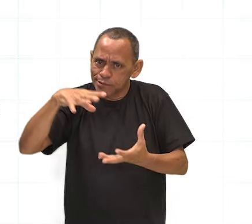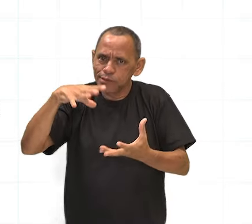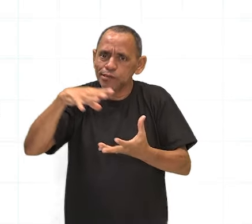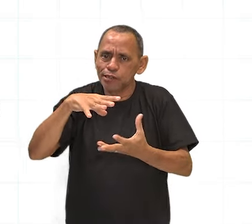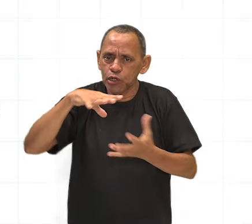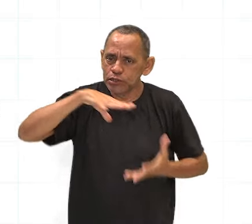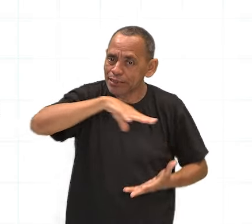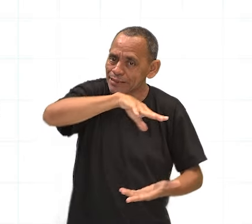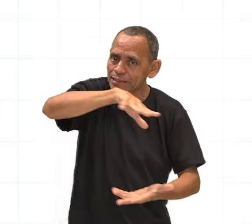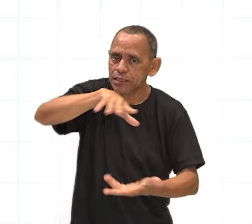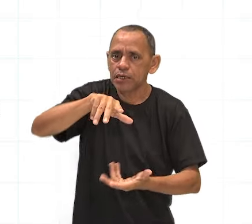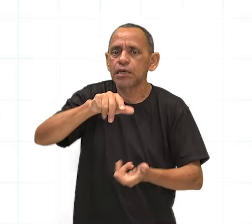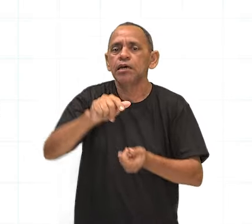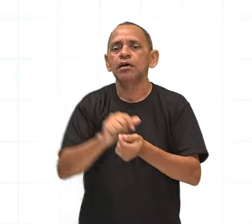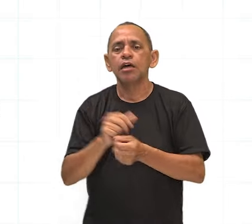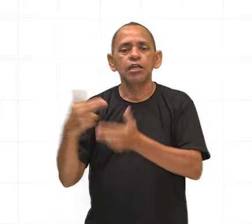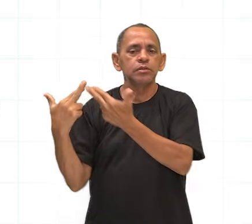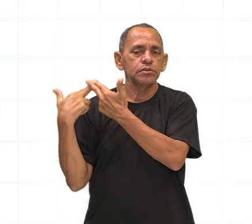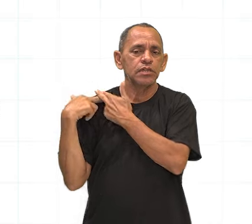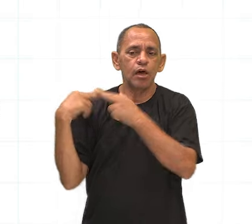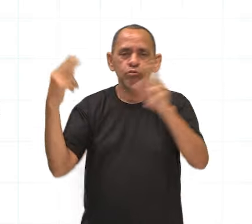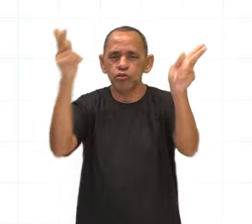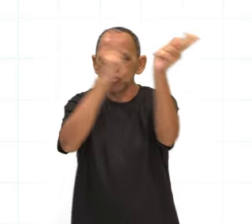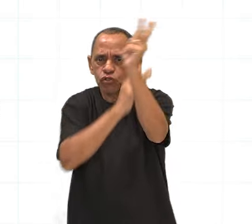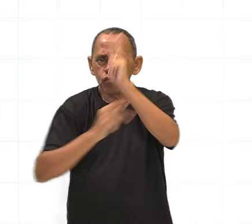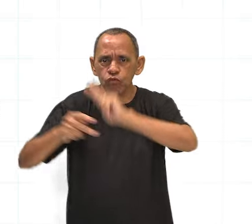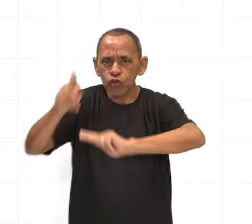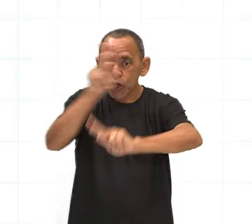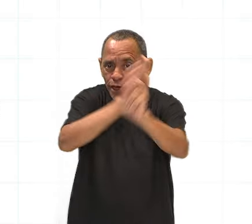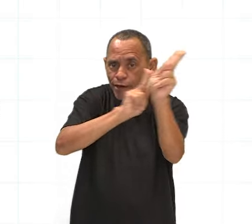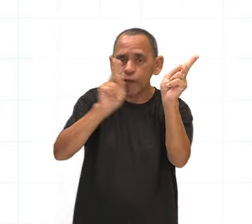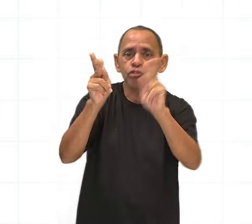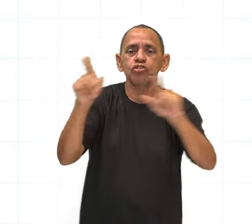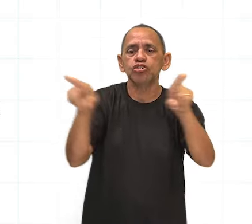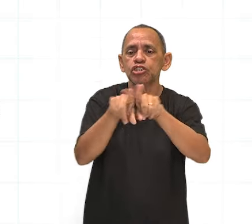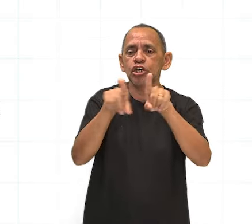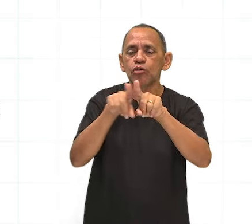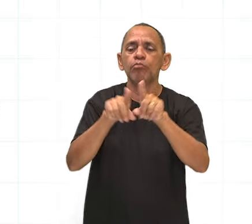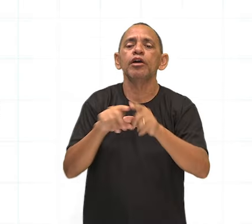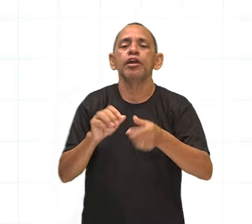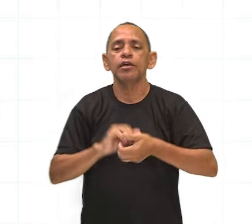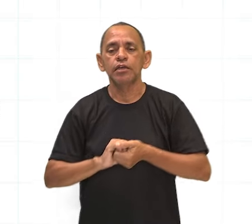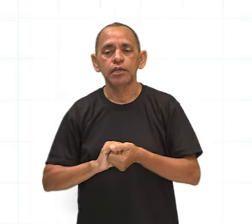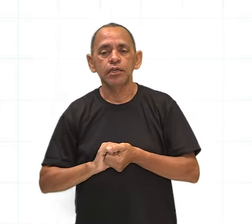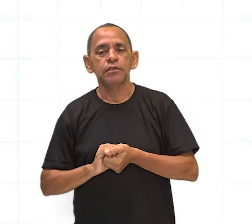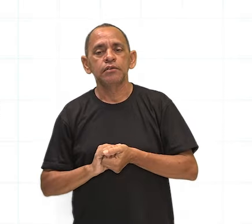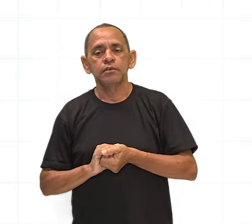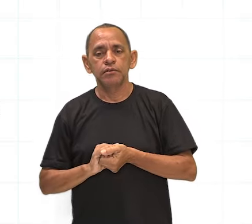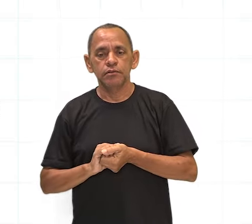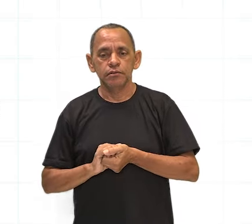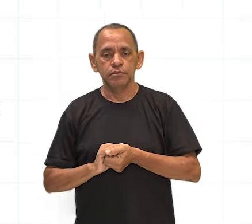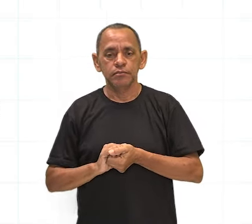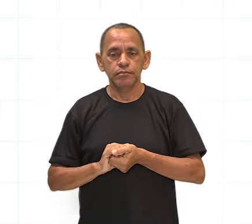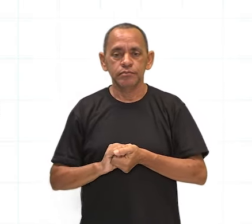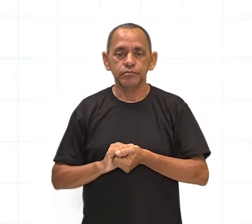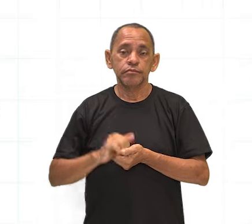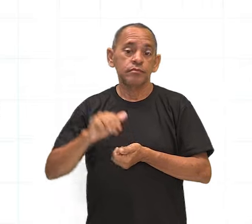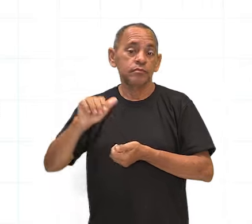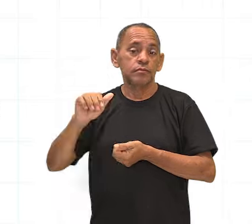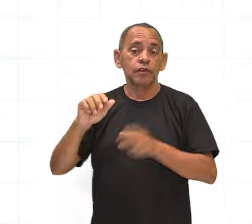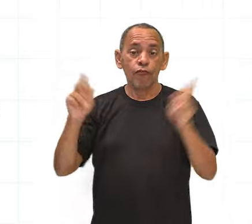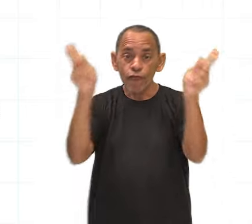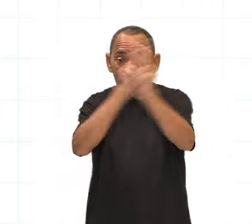terrestre, sendo responsável pelos ventos e pelos movimentos das massas de ar. Então, para a gente entender